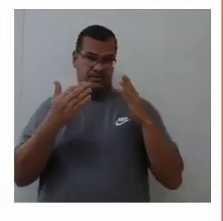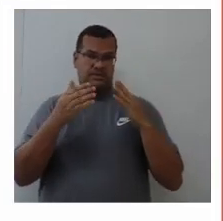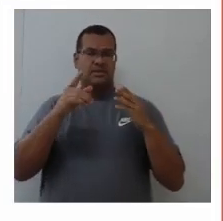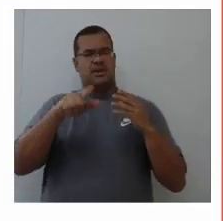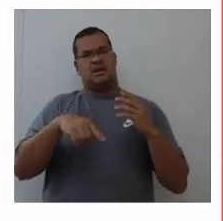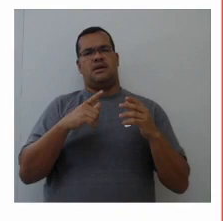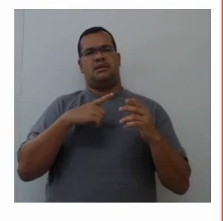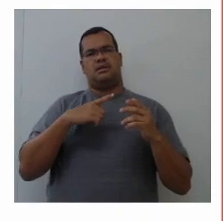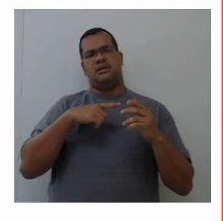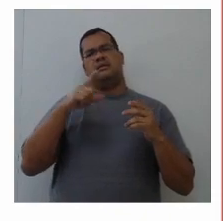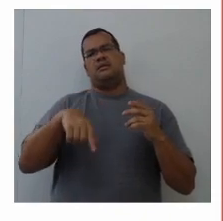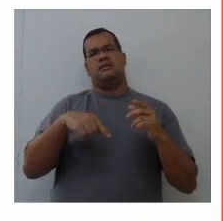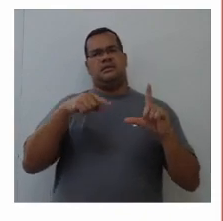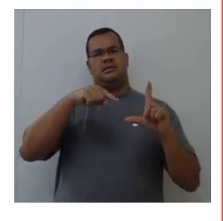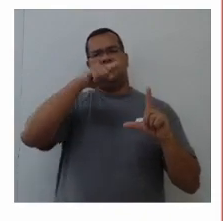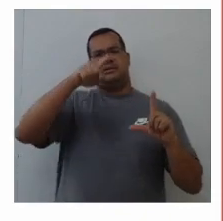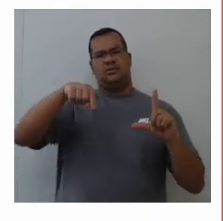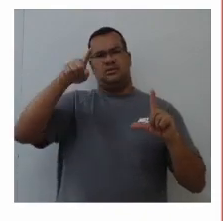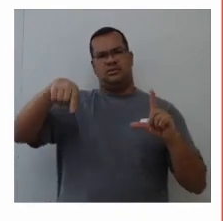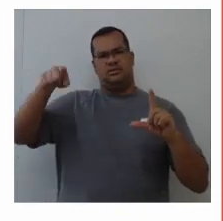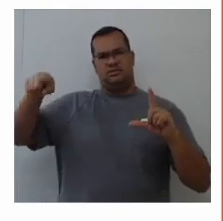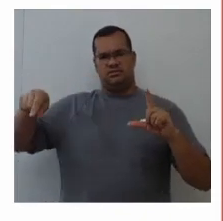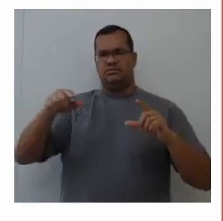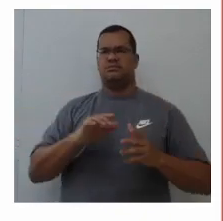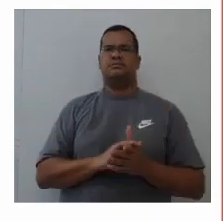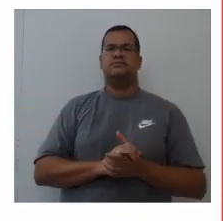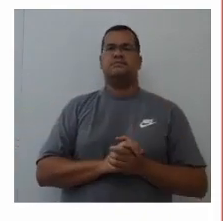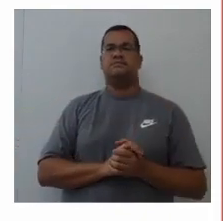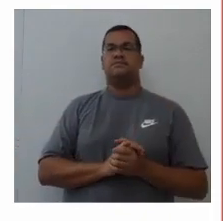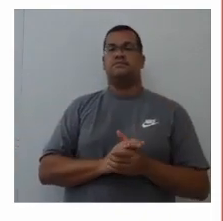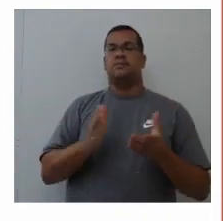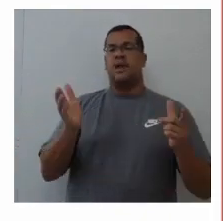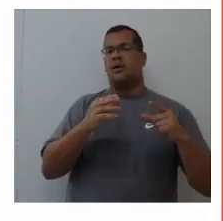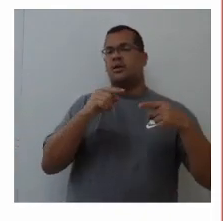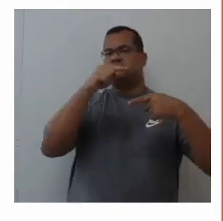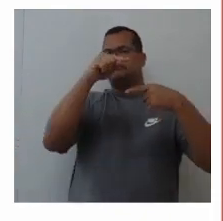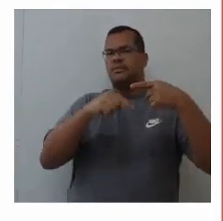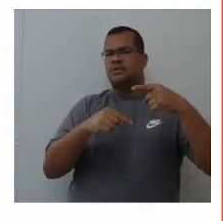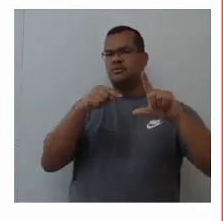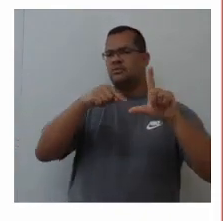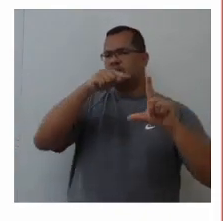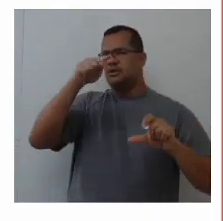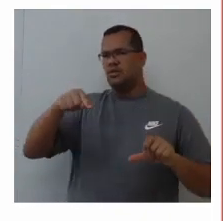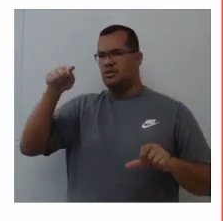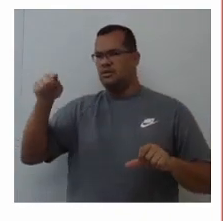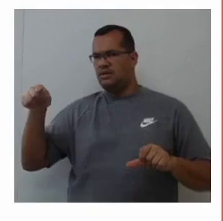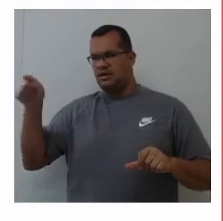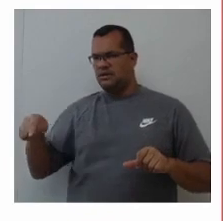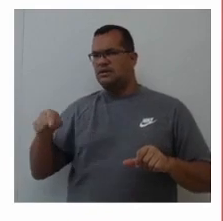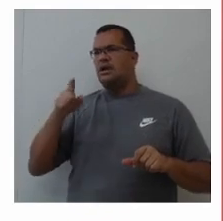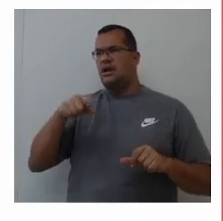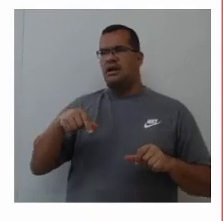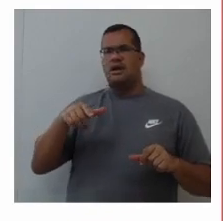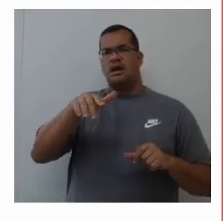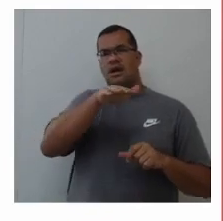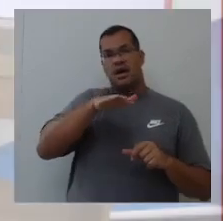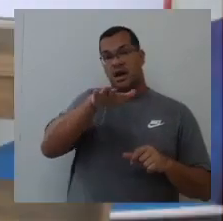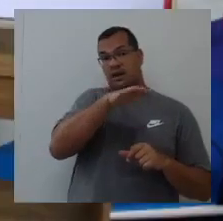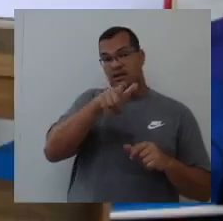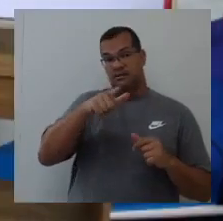vou estar trabalhando com a trigonometria, beleza? Então, razão trigonométrica nada mais é do que a área da matemática que